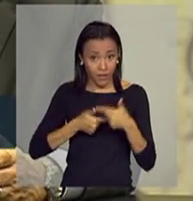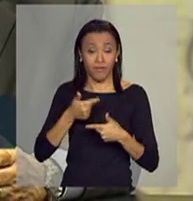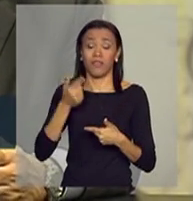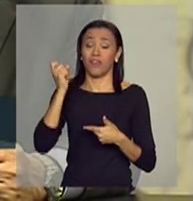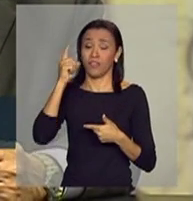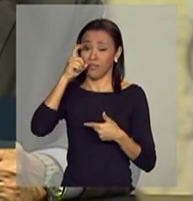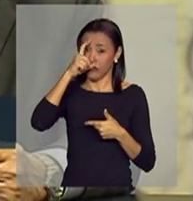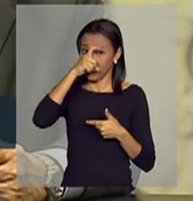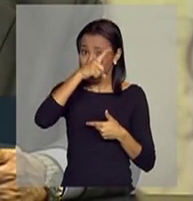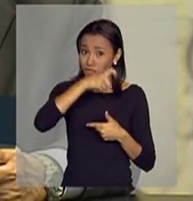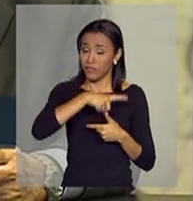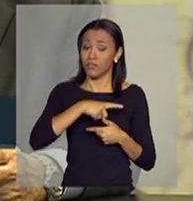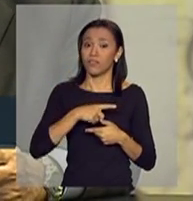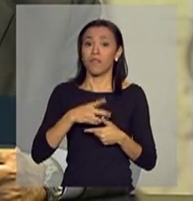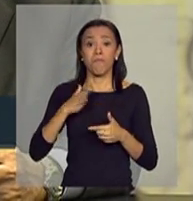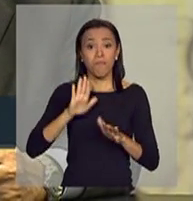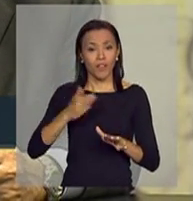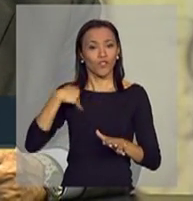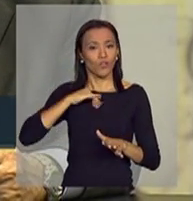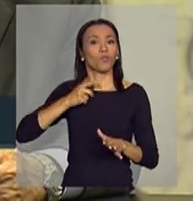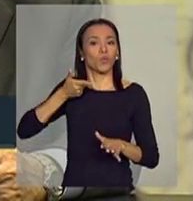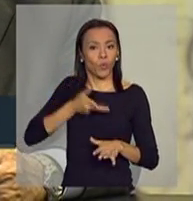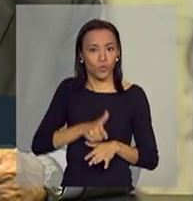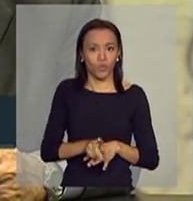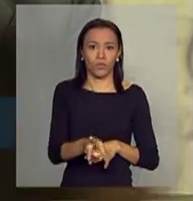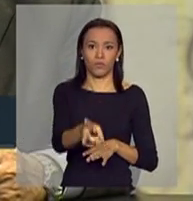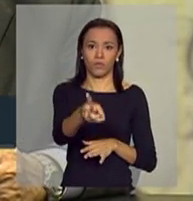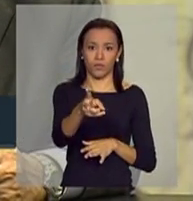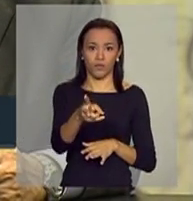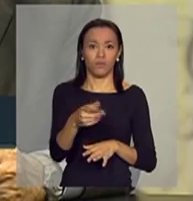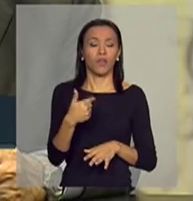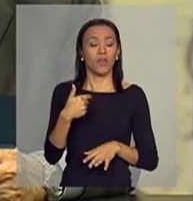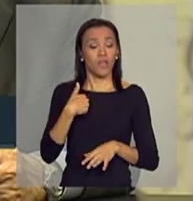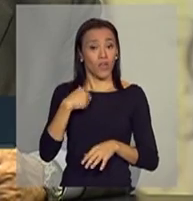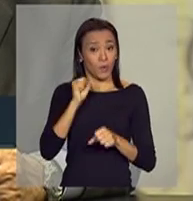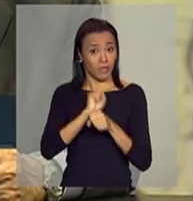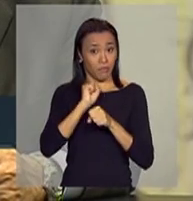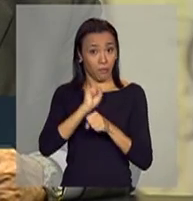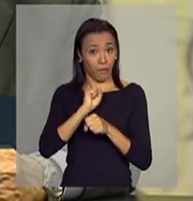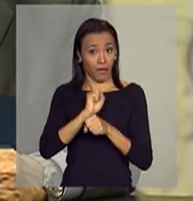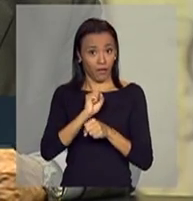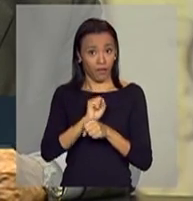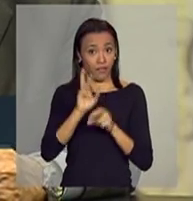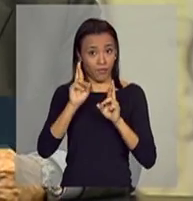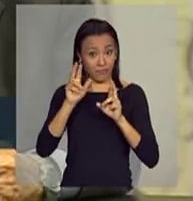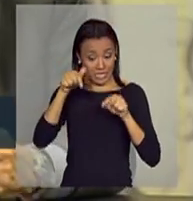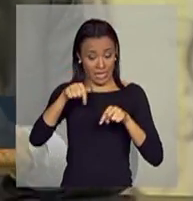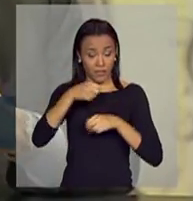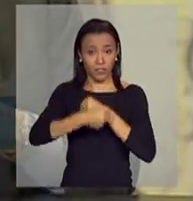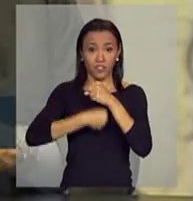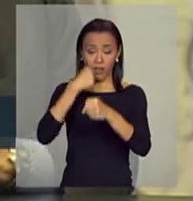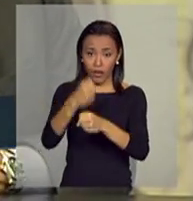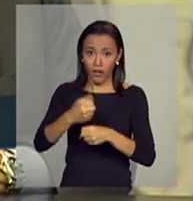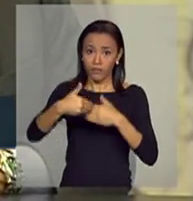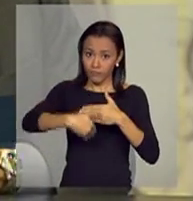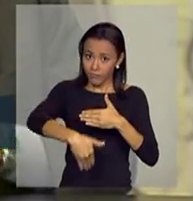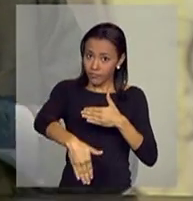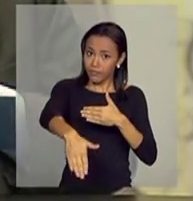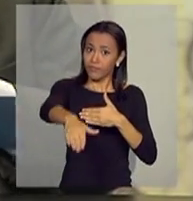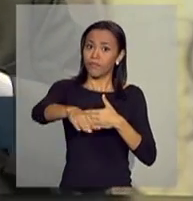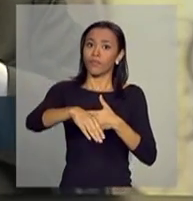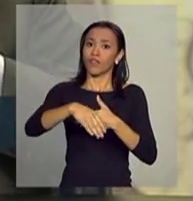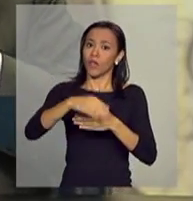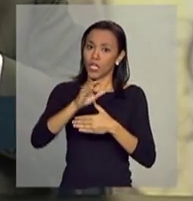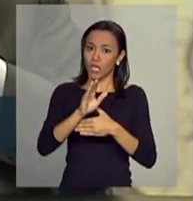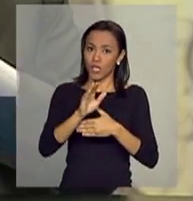difícil, mas nós estamos levando em frente. Eu espero que, neste ano que temos pela frente, o primeiro ano